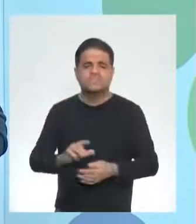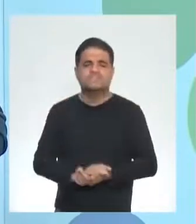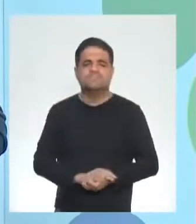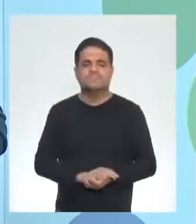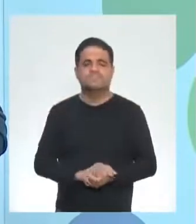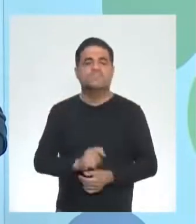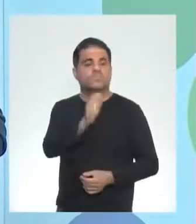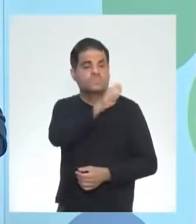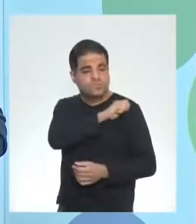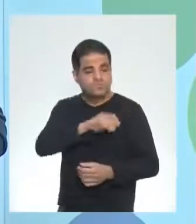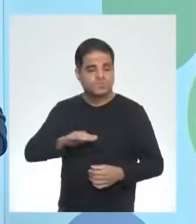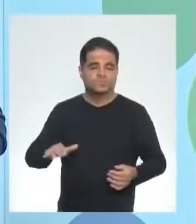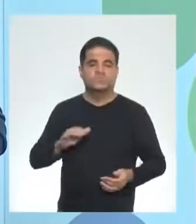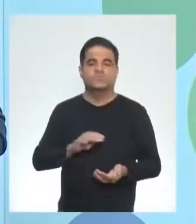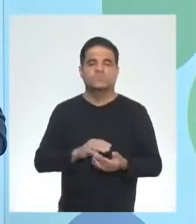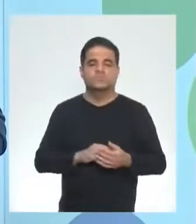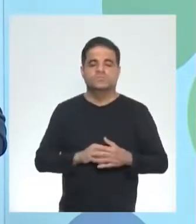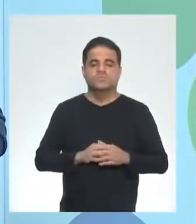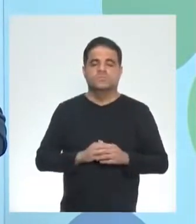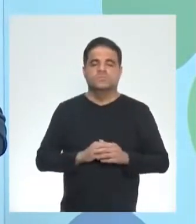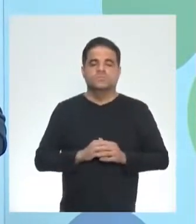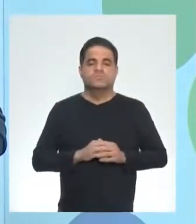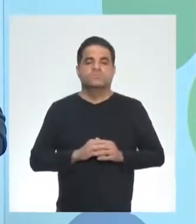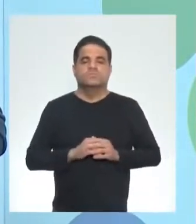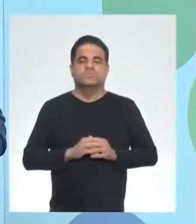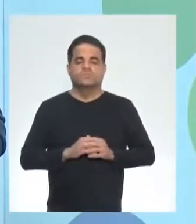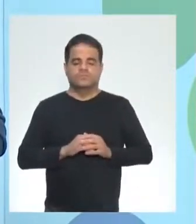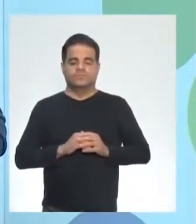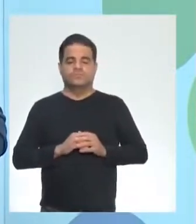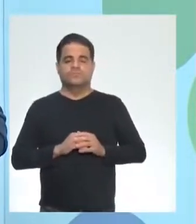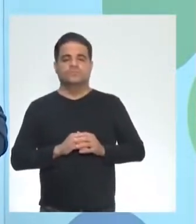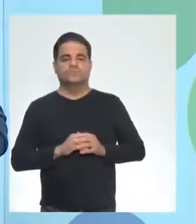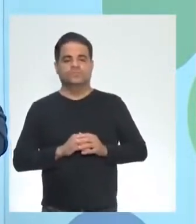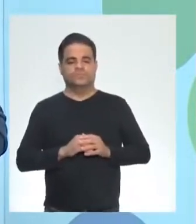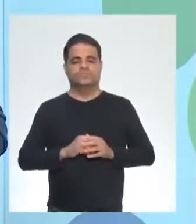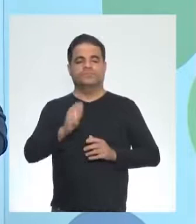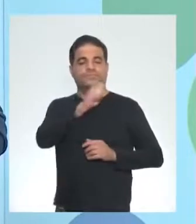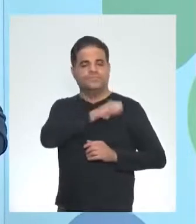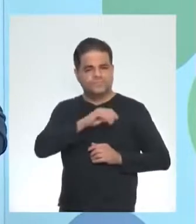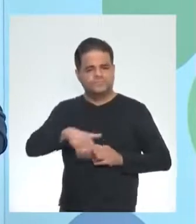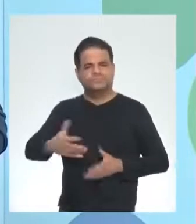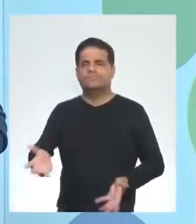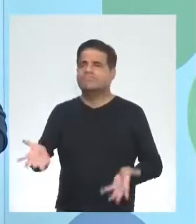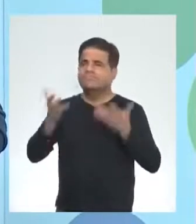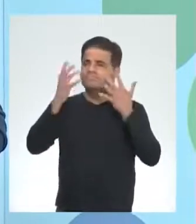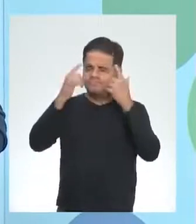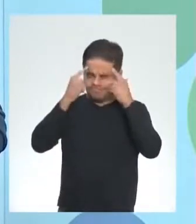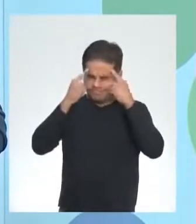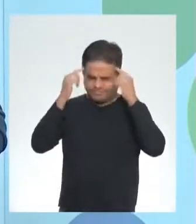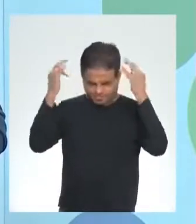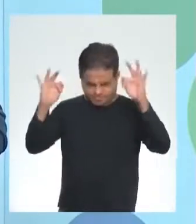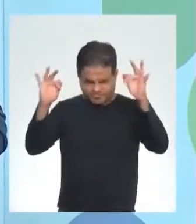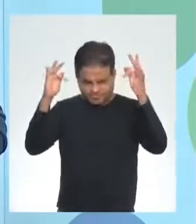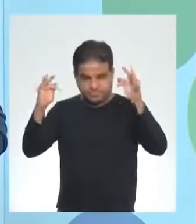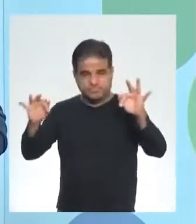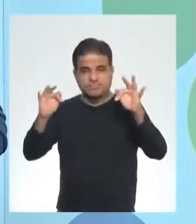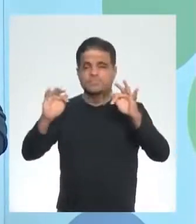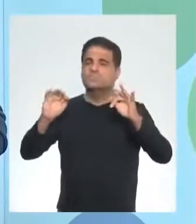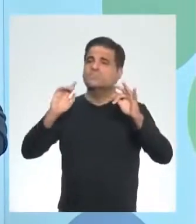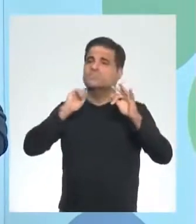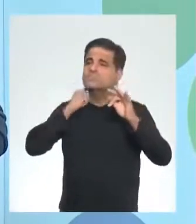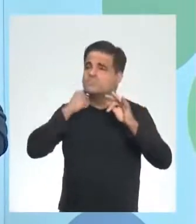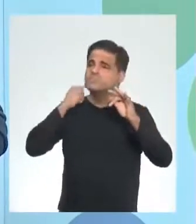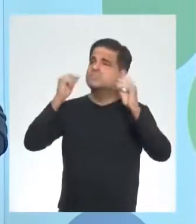Os alunos do Célio Alves, né, falaram de cansaço visual, dor de cabeça. Poluição visual é um